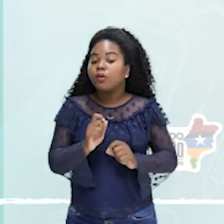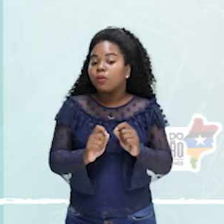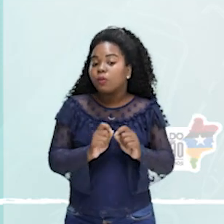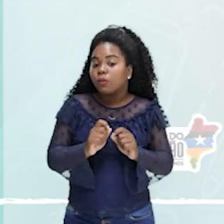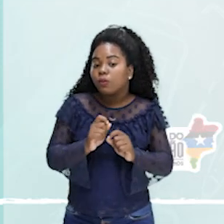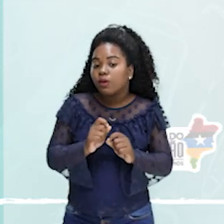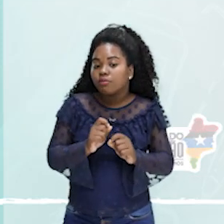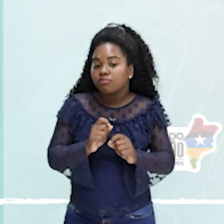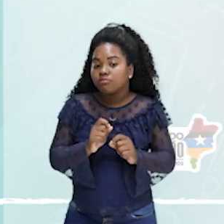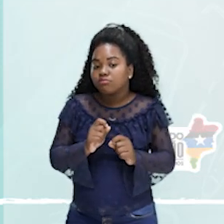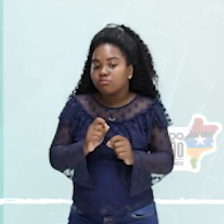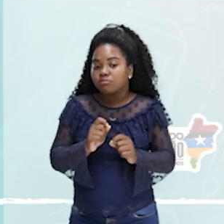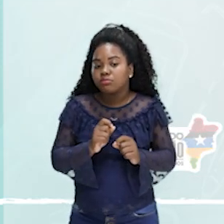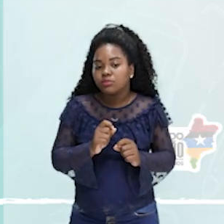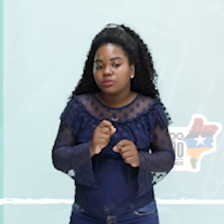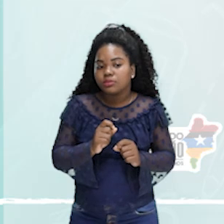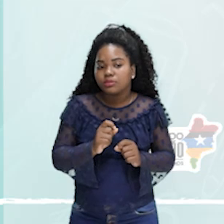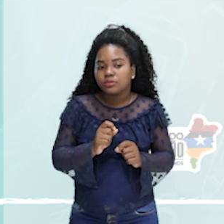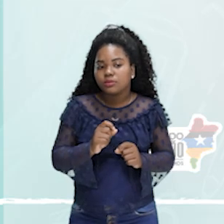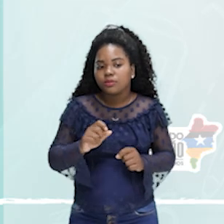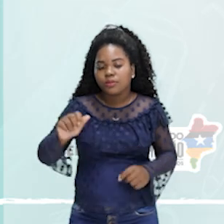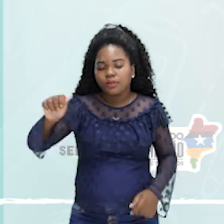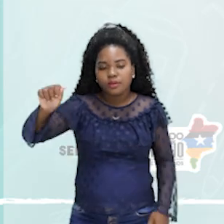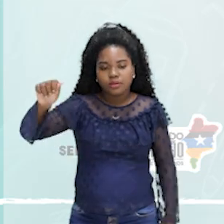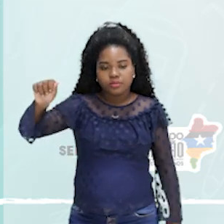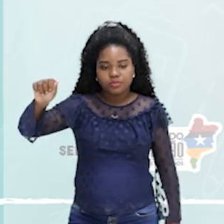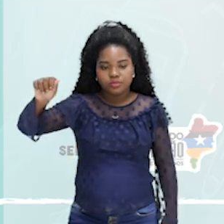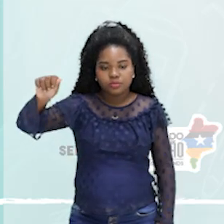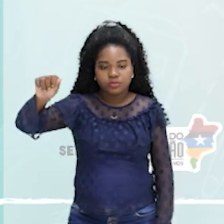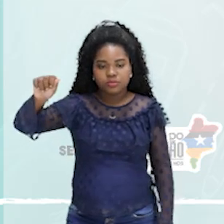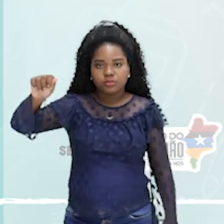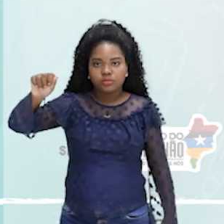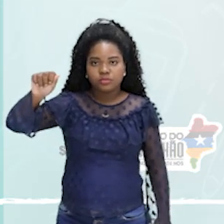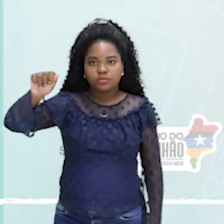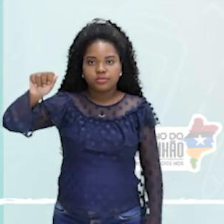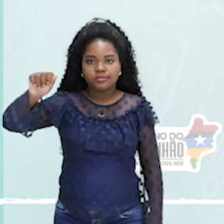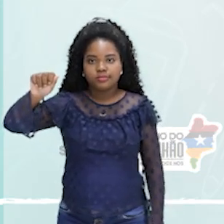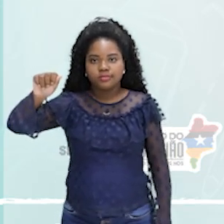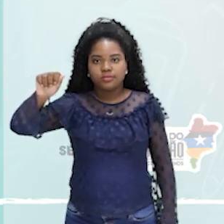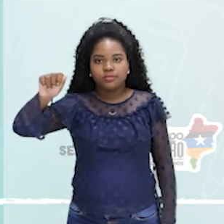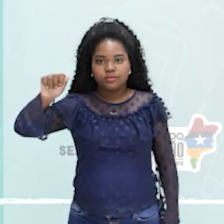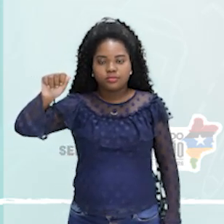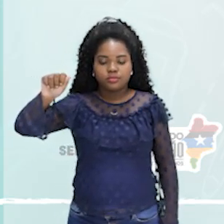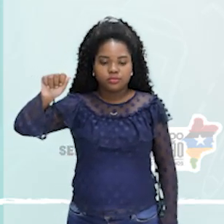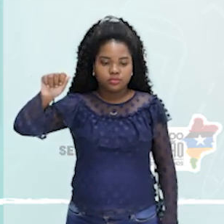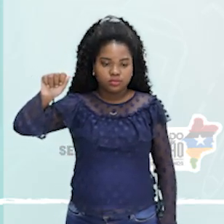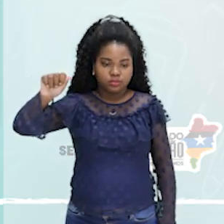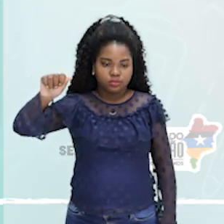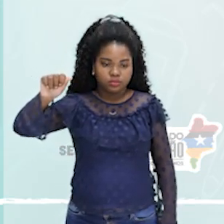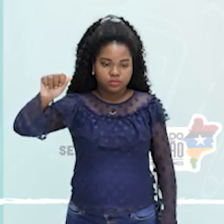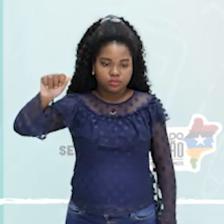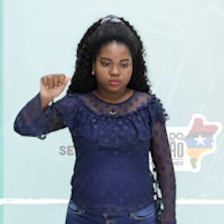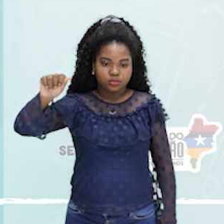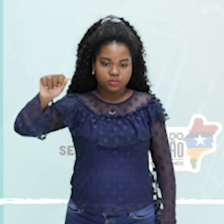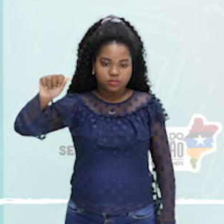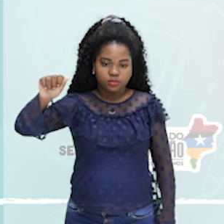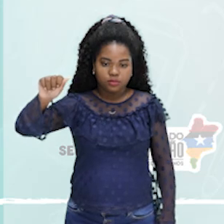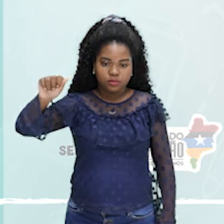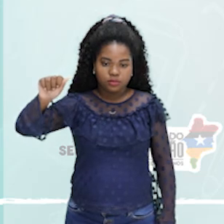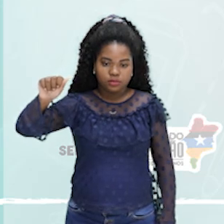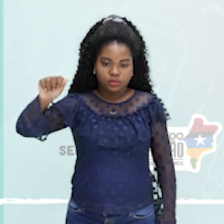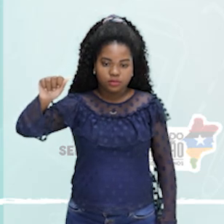das palavras do engravatado. A desigualdade social é fruto de interesses econômicos,